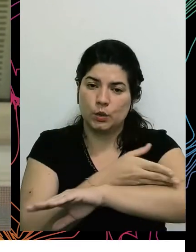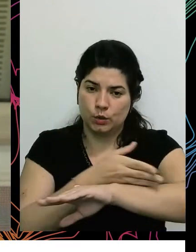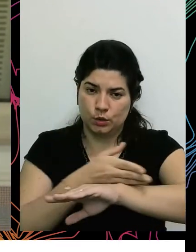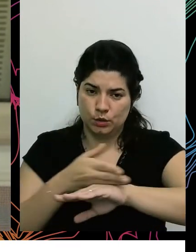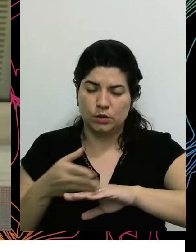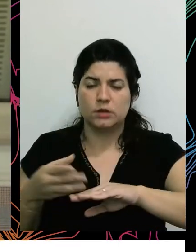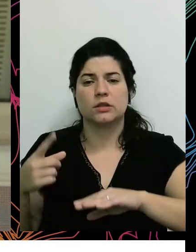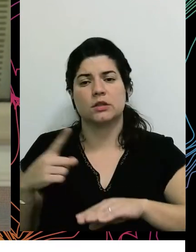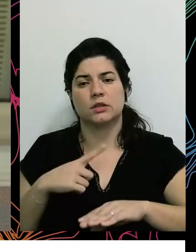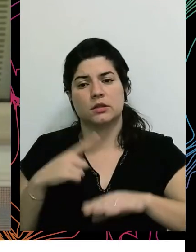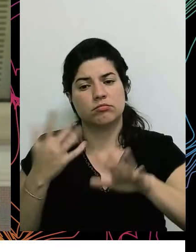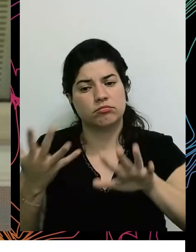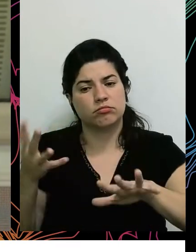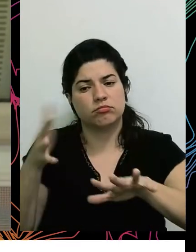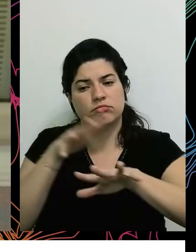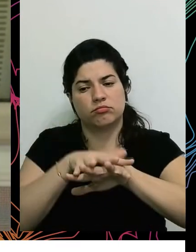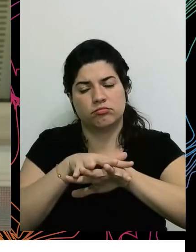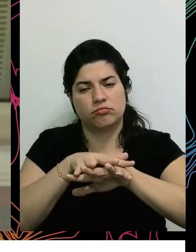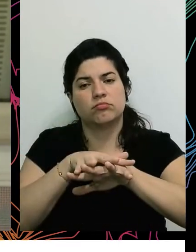inclusive